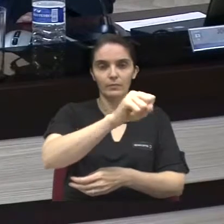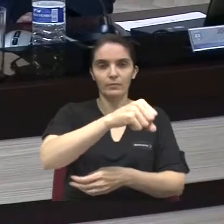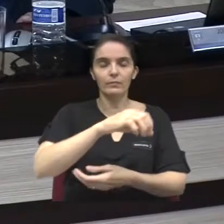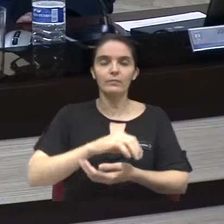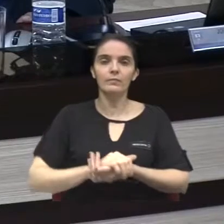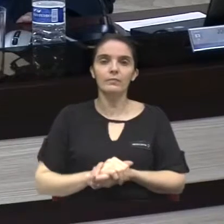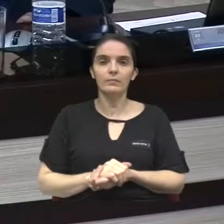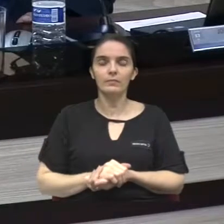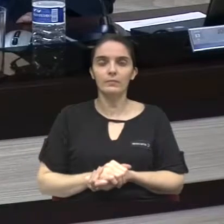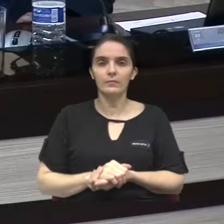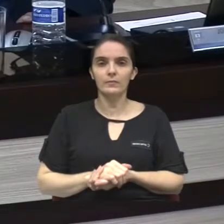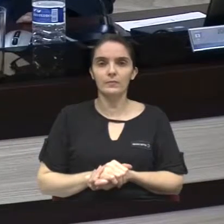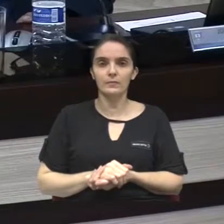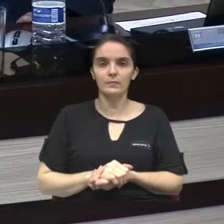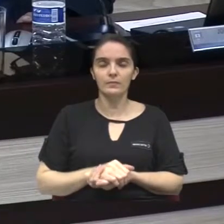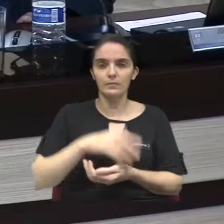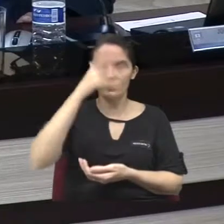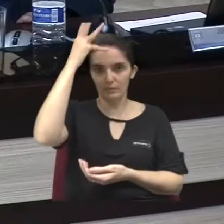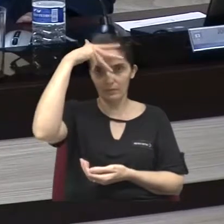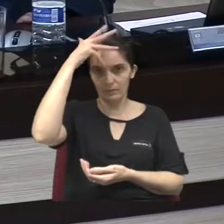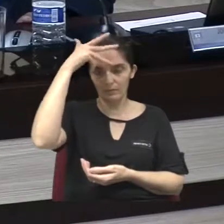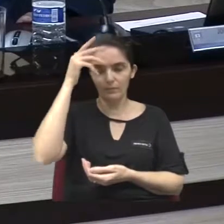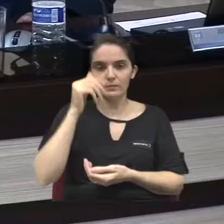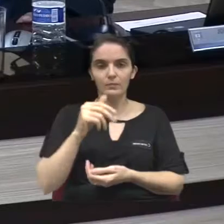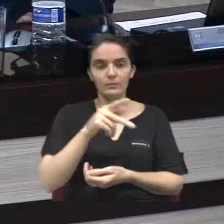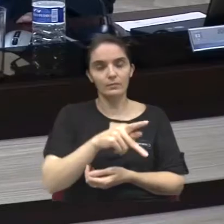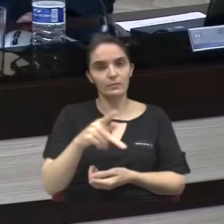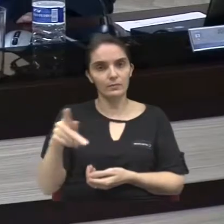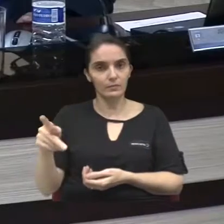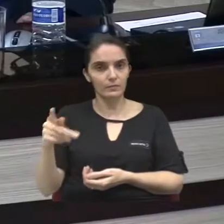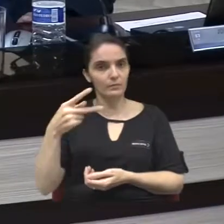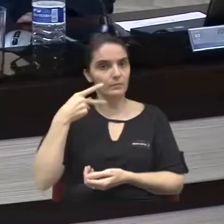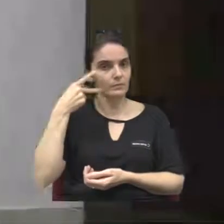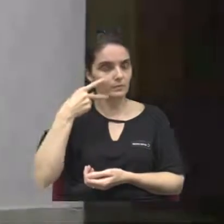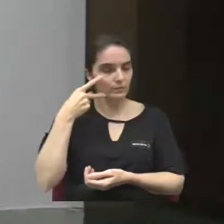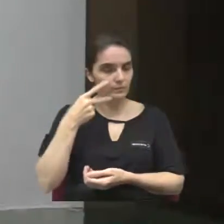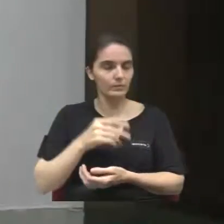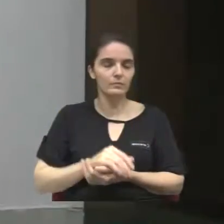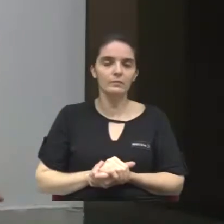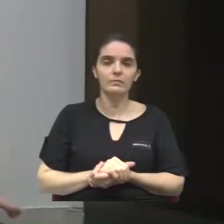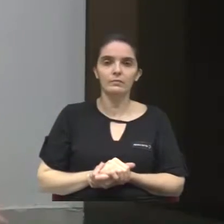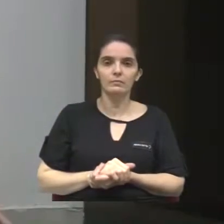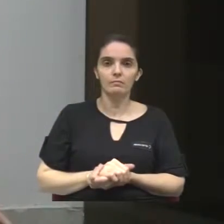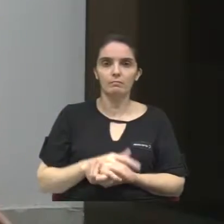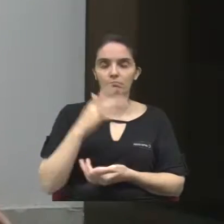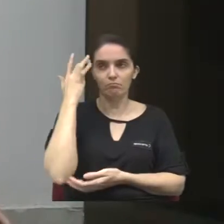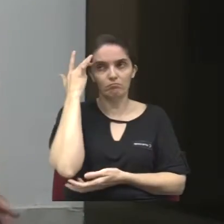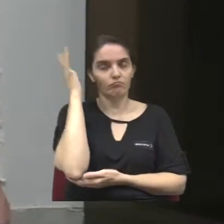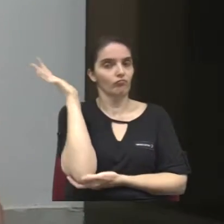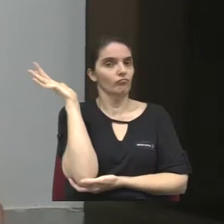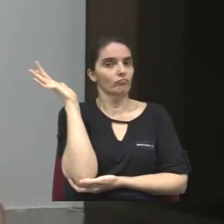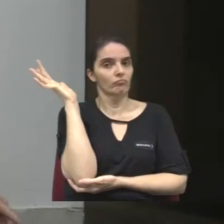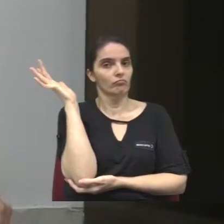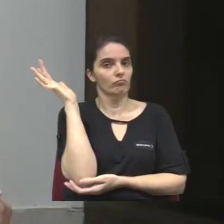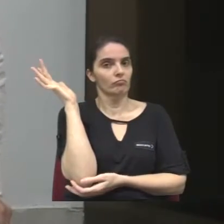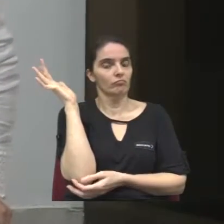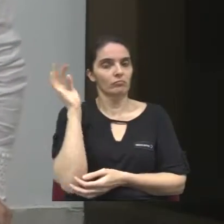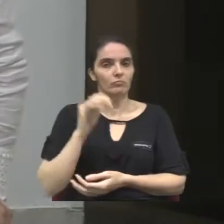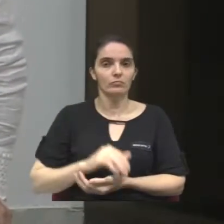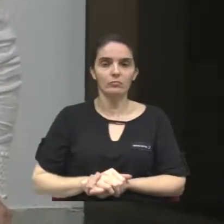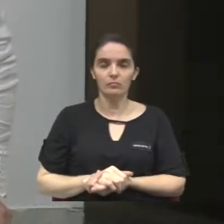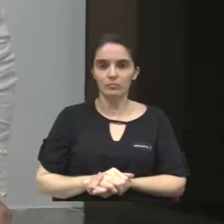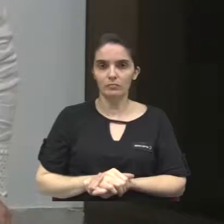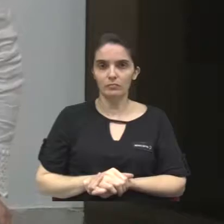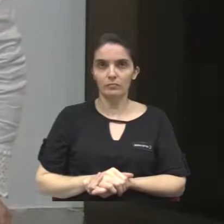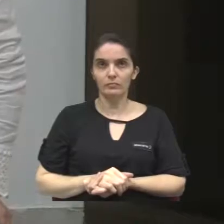Érica Tanque. Senhor presidente, nobres pares, fica fácil, e sei, porque